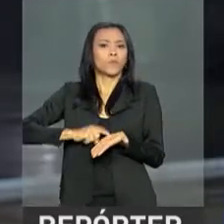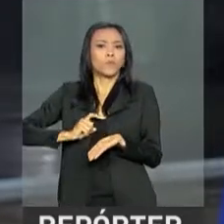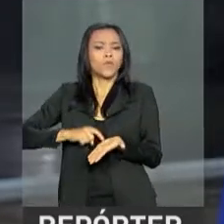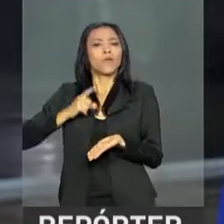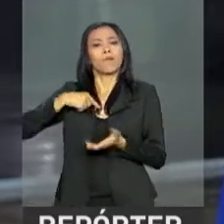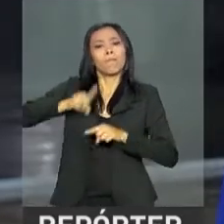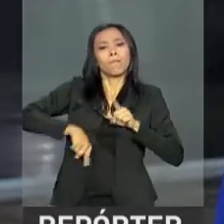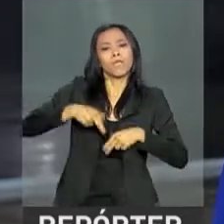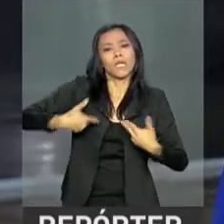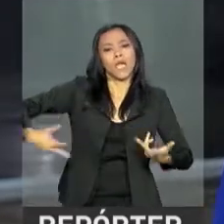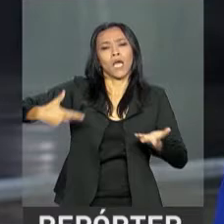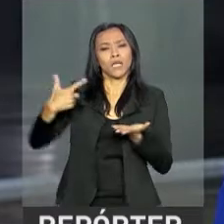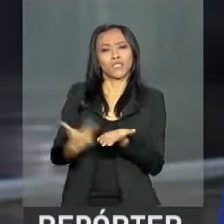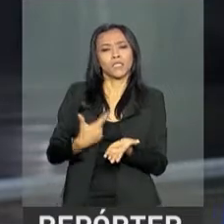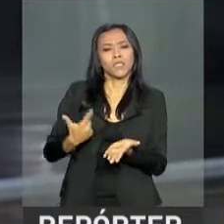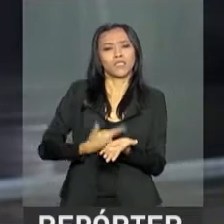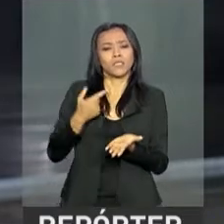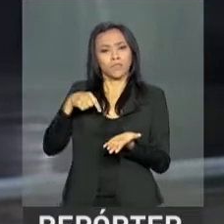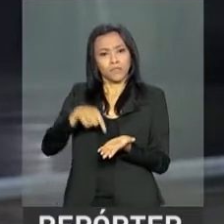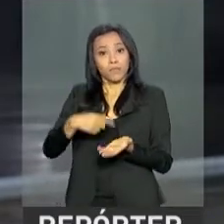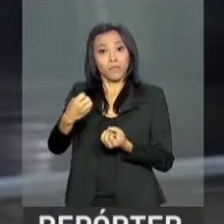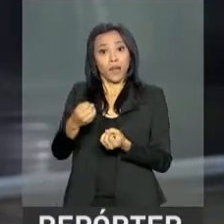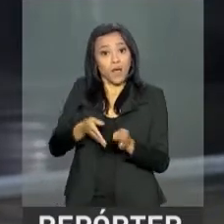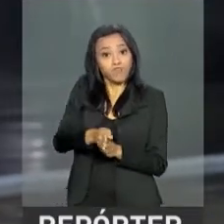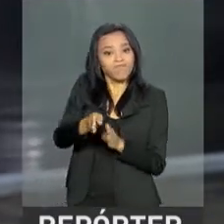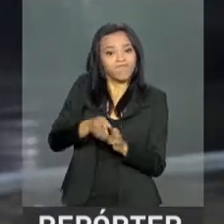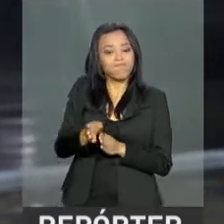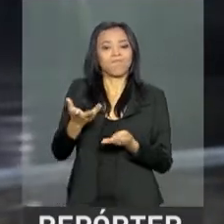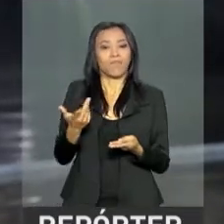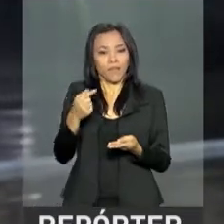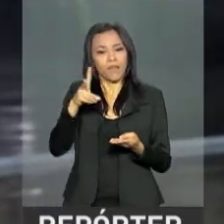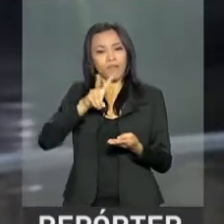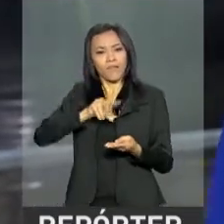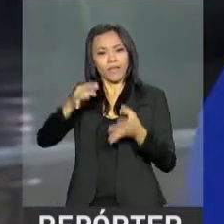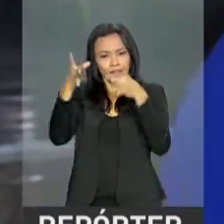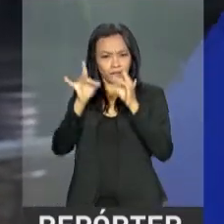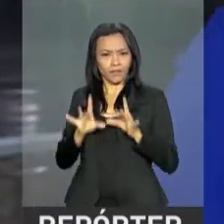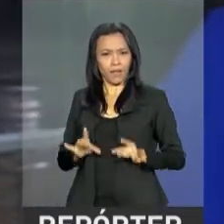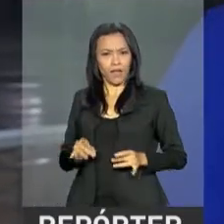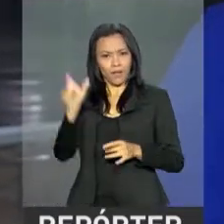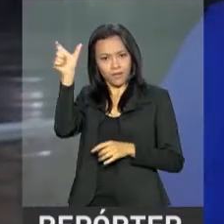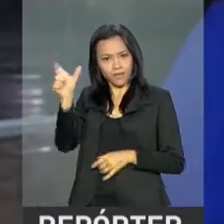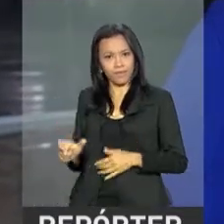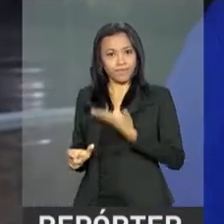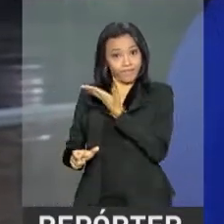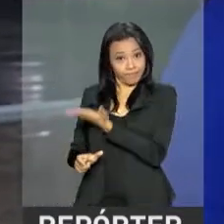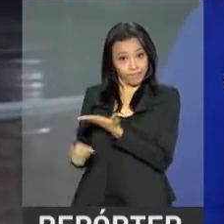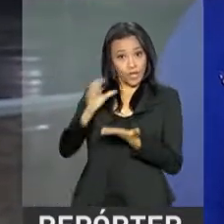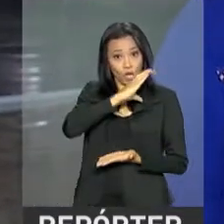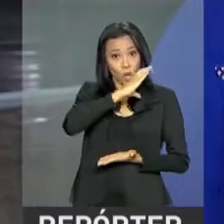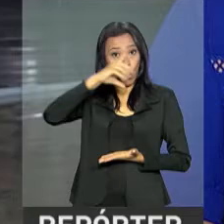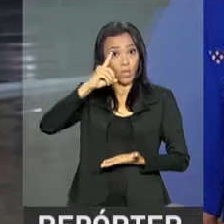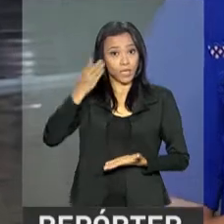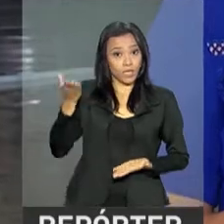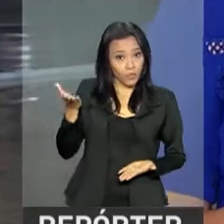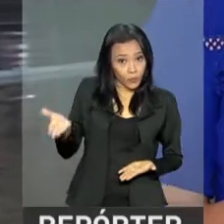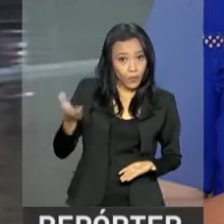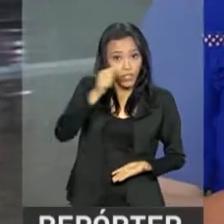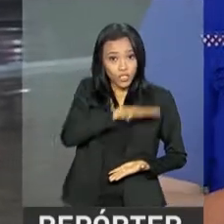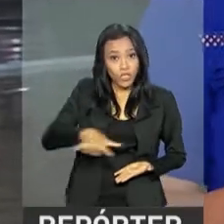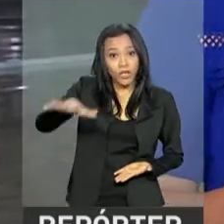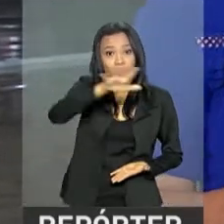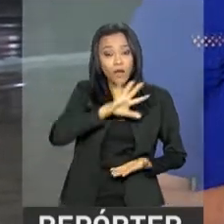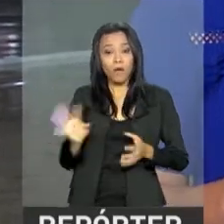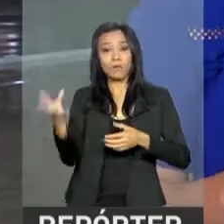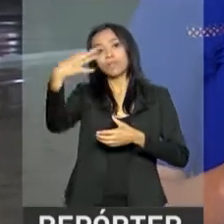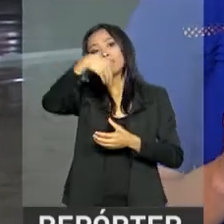educativos que vai nos dar mais detalhes é a gabriela cruz da silva coordenadora geral de promoção da igualdade racial da secretaria